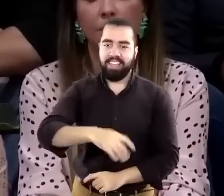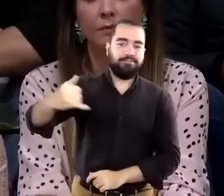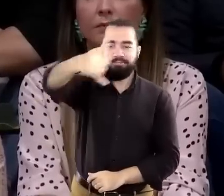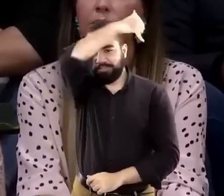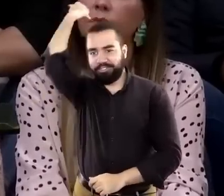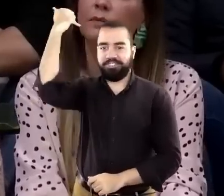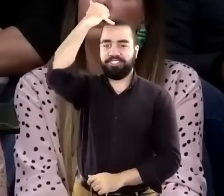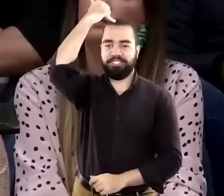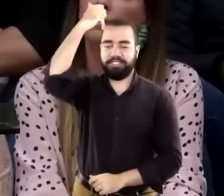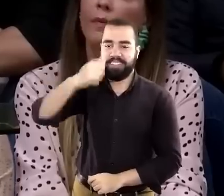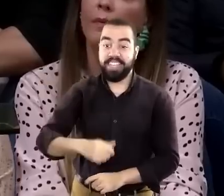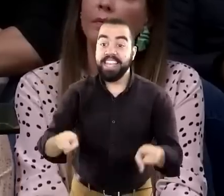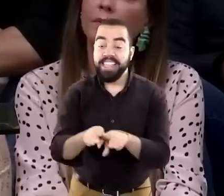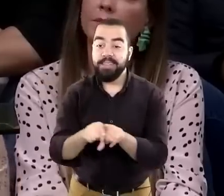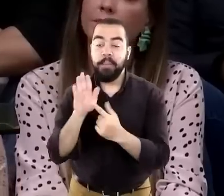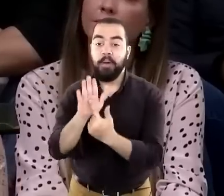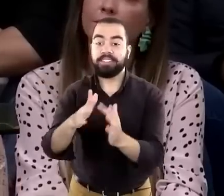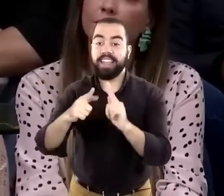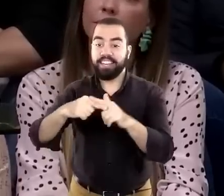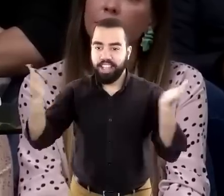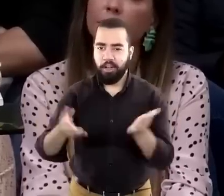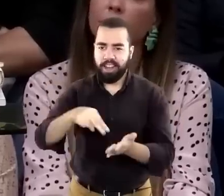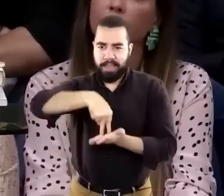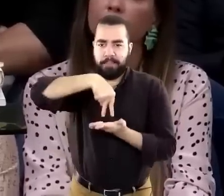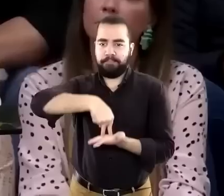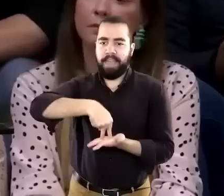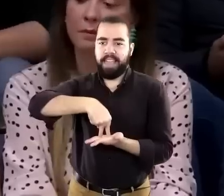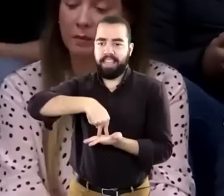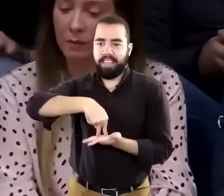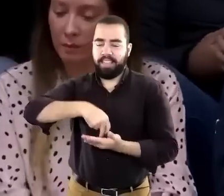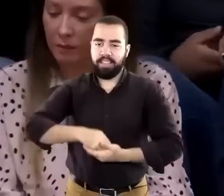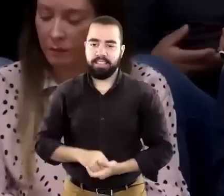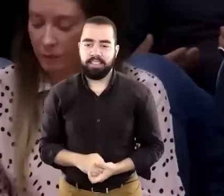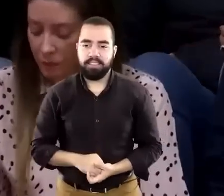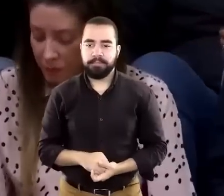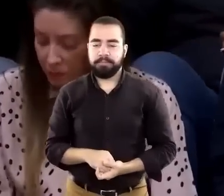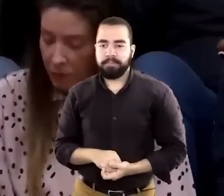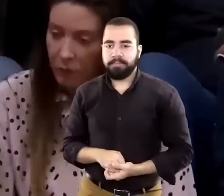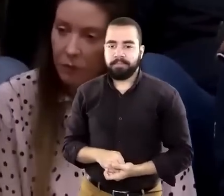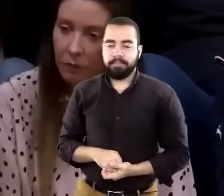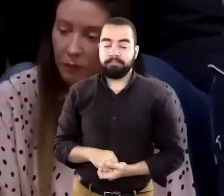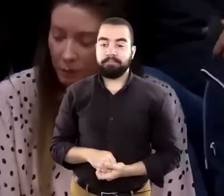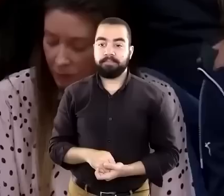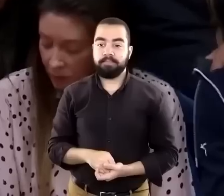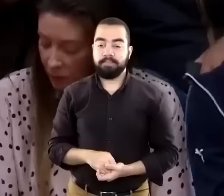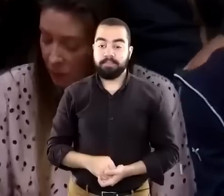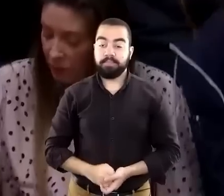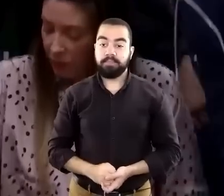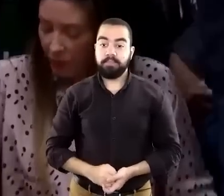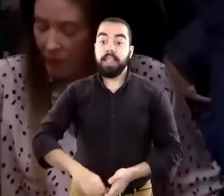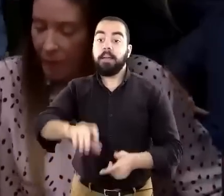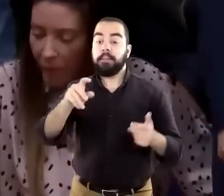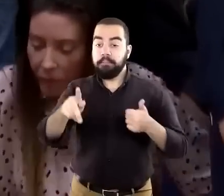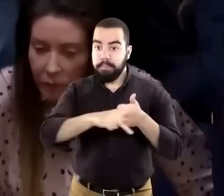texto aponta também para a igreja. Eu convido a igreja para ficar em pé, para ler comigo agora, encerrando. Primeira carta de Pedro, capítulo